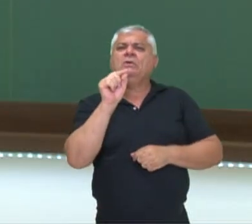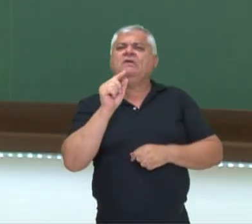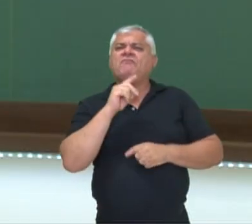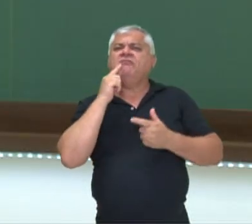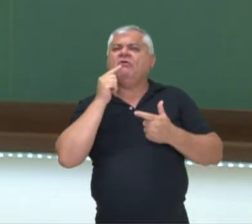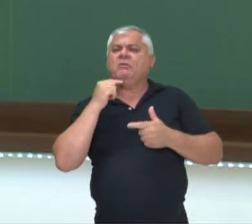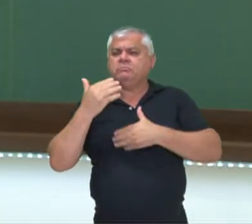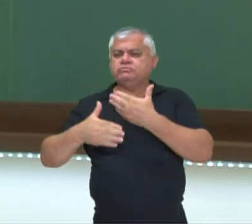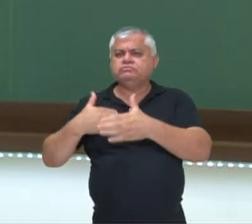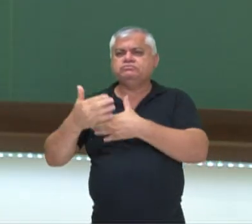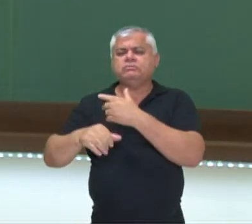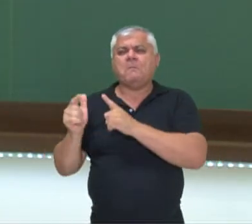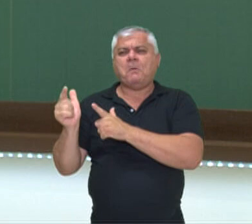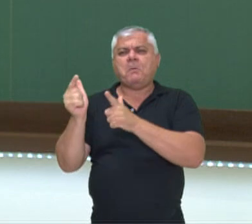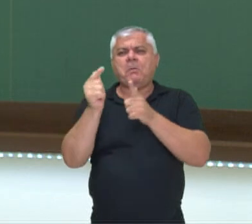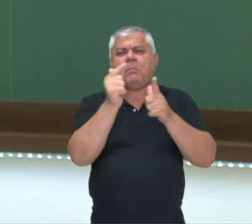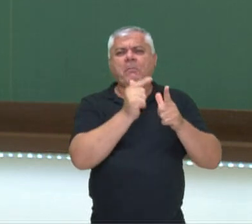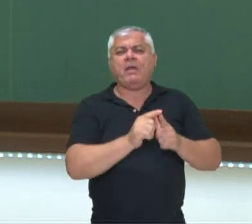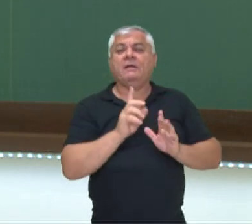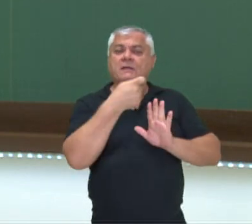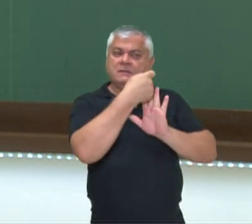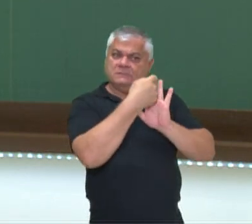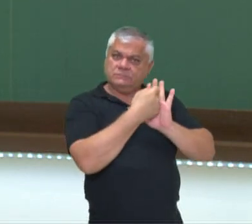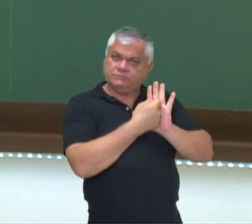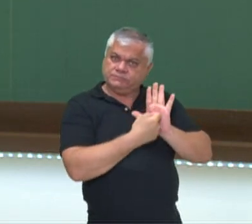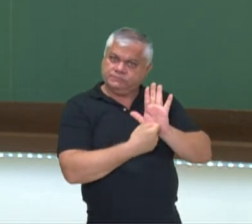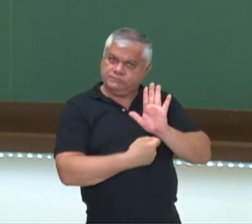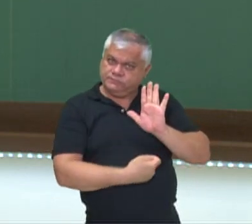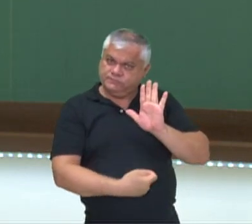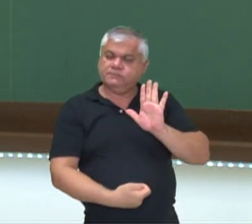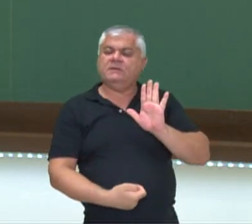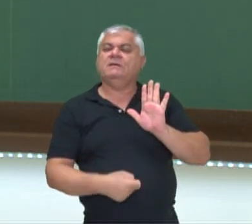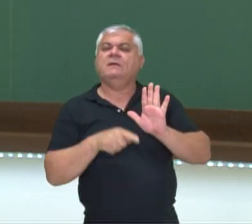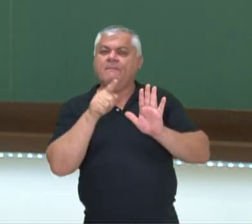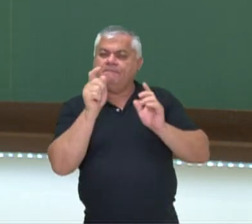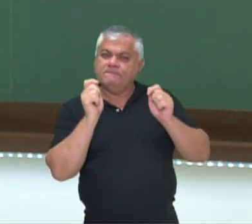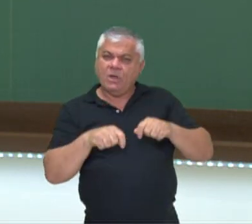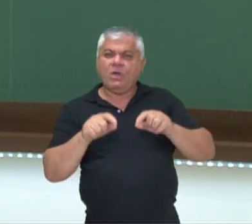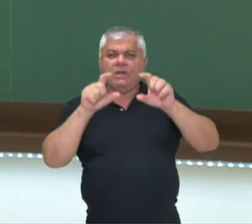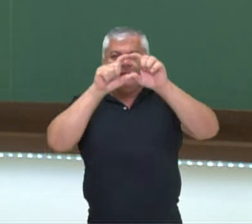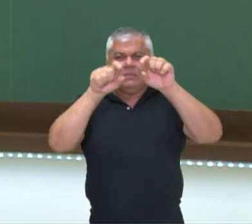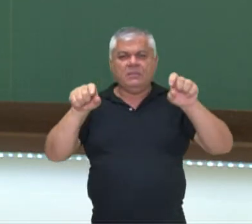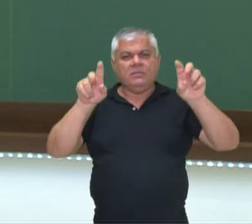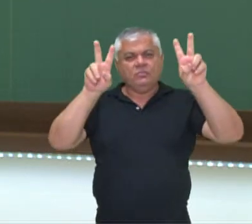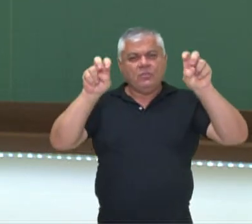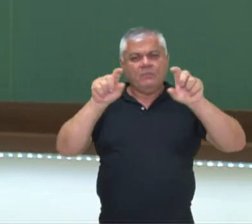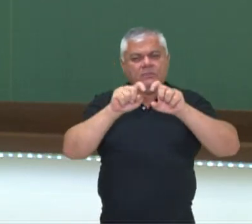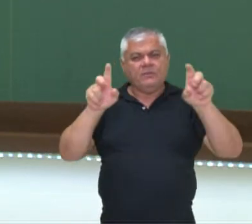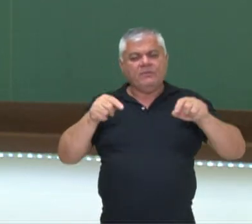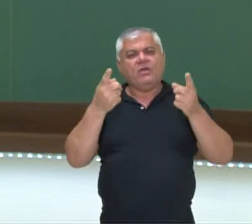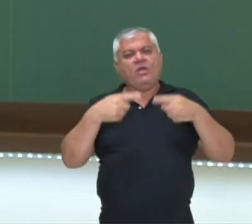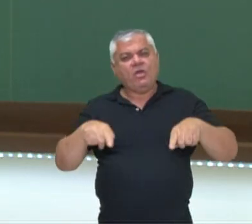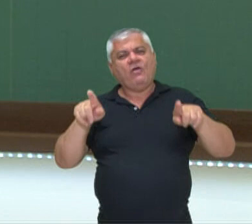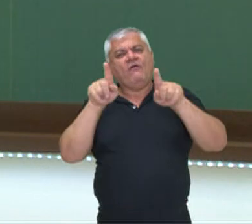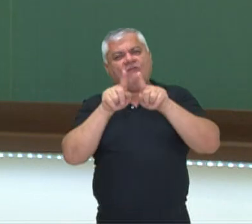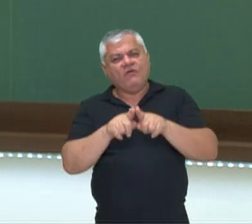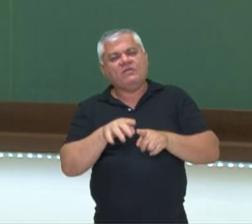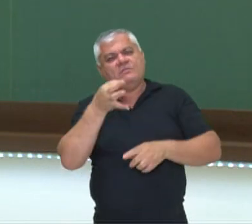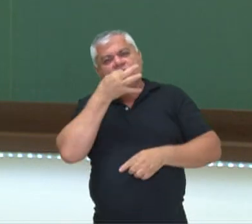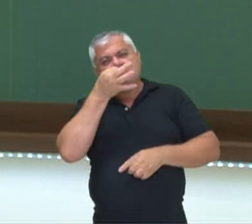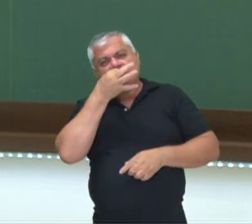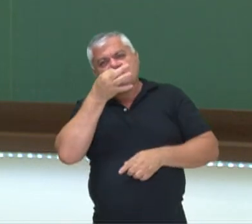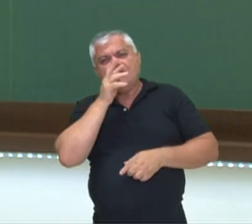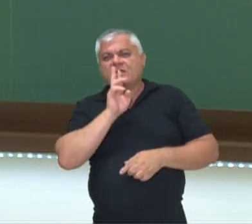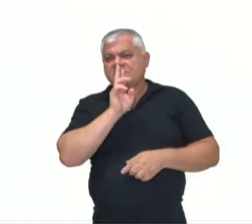armamentista? Escrevam, pode ser um texto descritivo, em tópicos ou mapa conceitual, e eu volto já já para dar uma sugestão